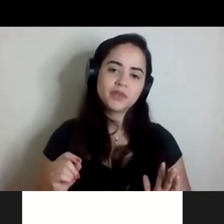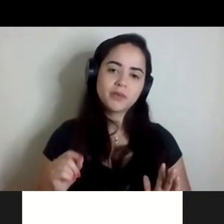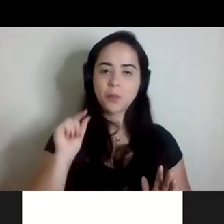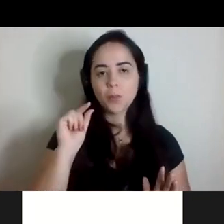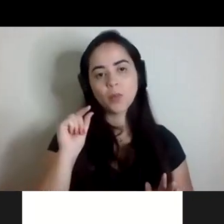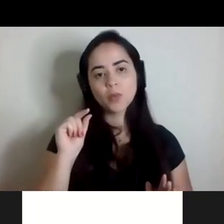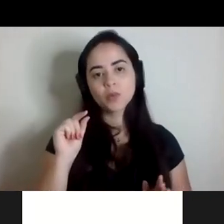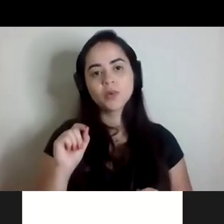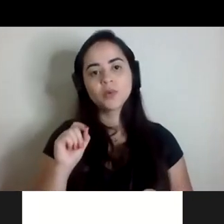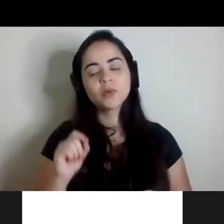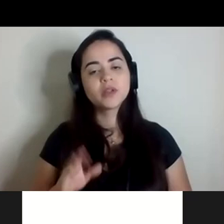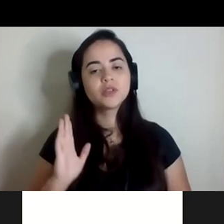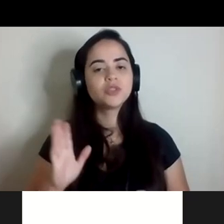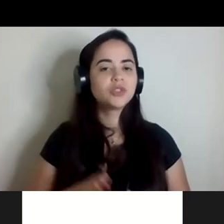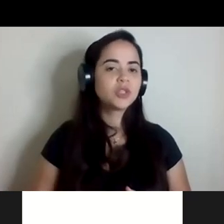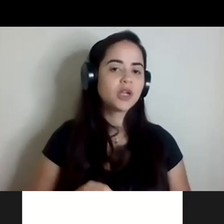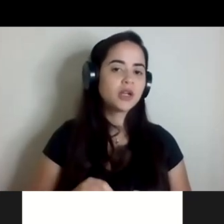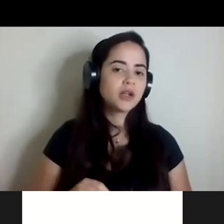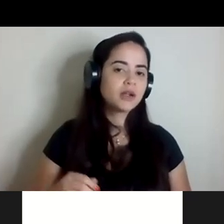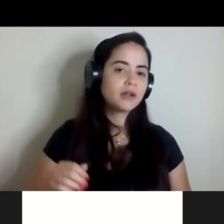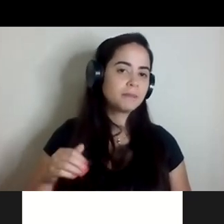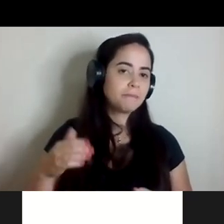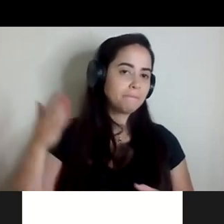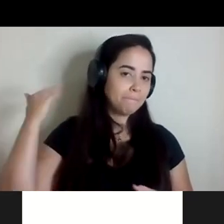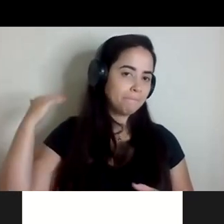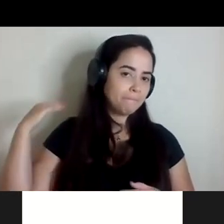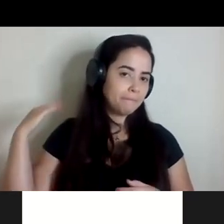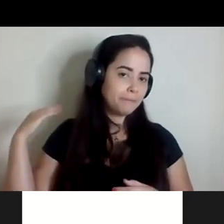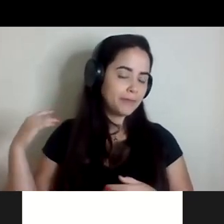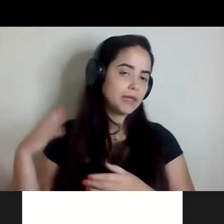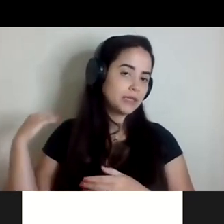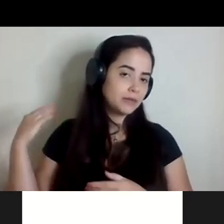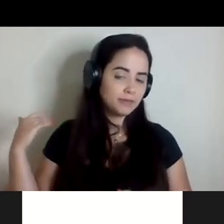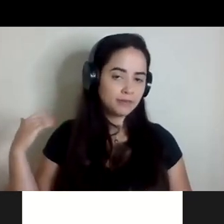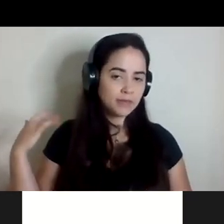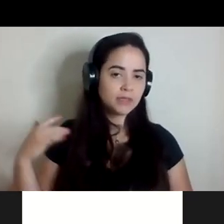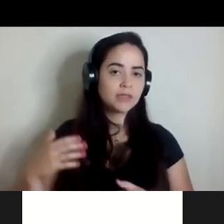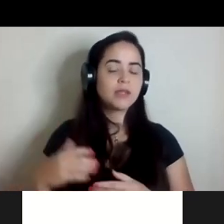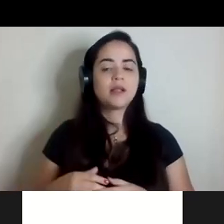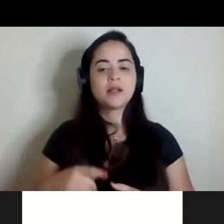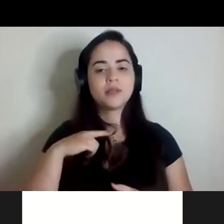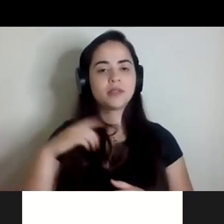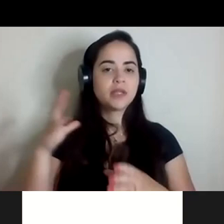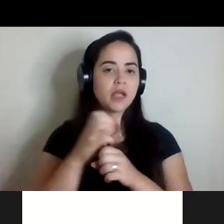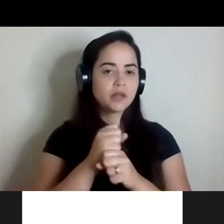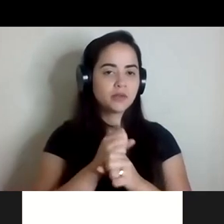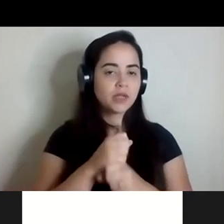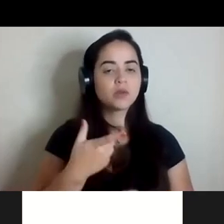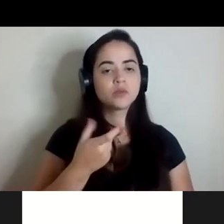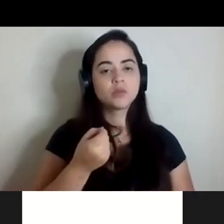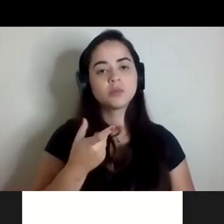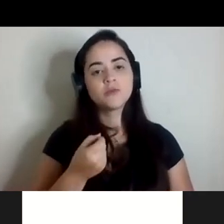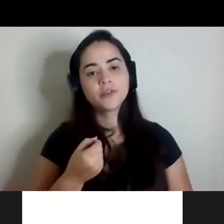do que foi levantado a partir da última coleta da quadrienal, que nós encerramos com dados de 2020, nesse